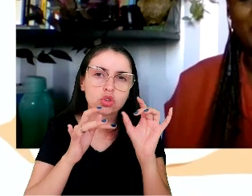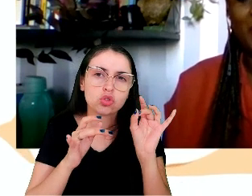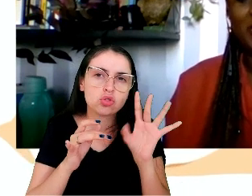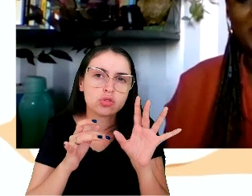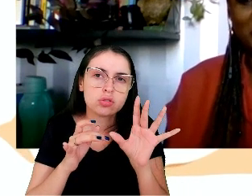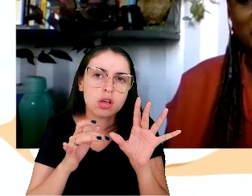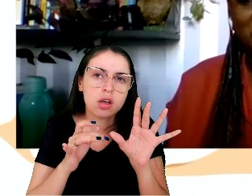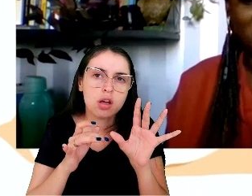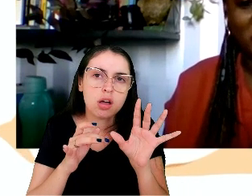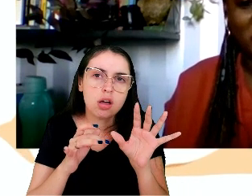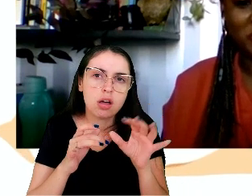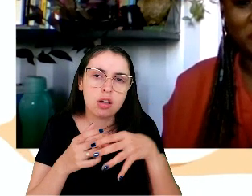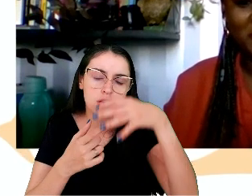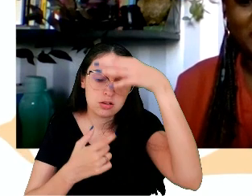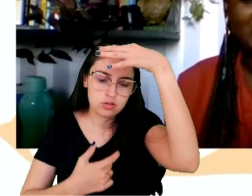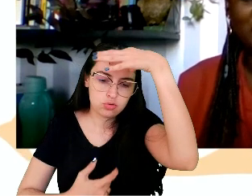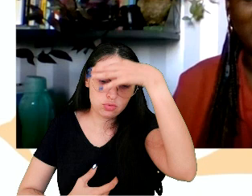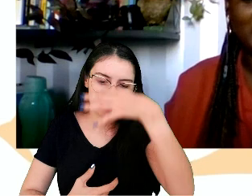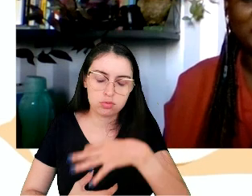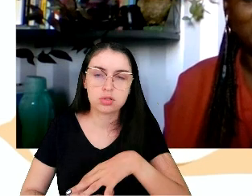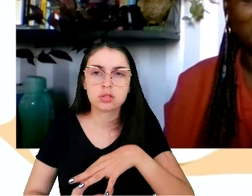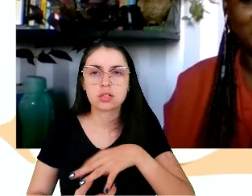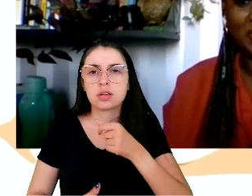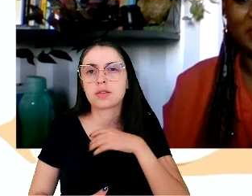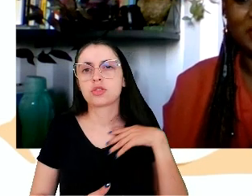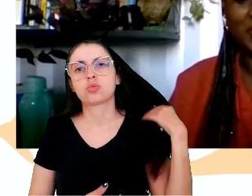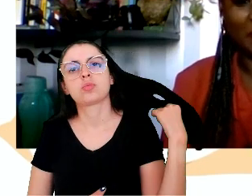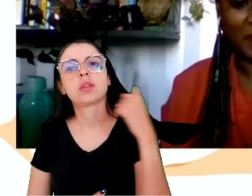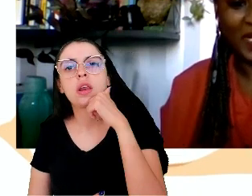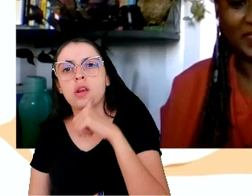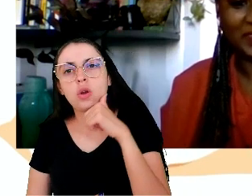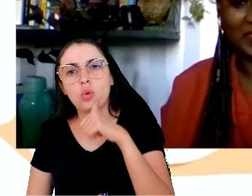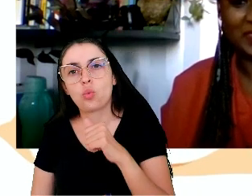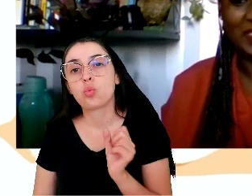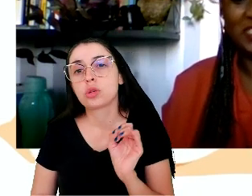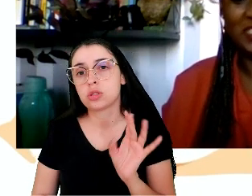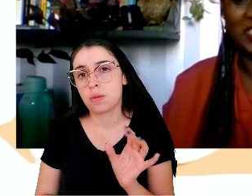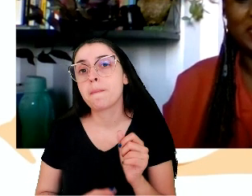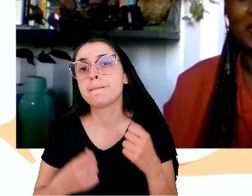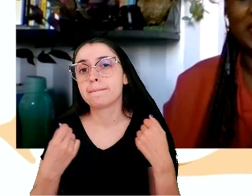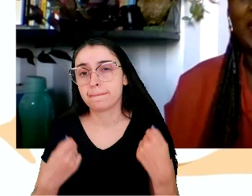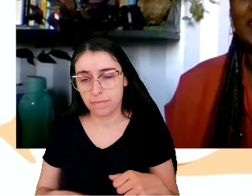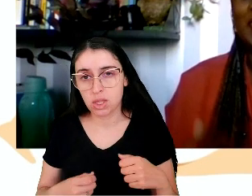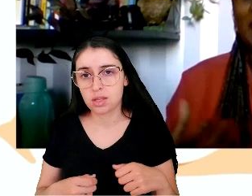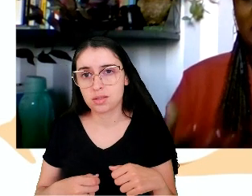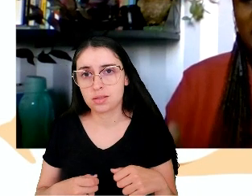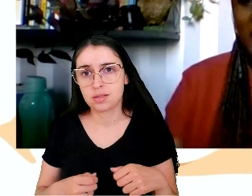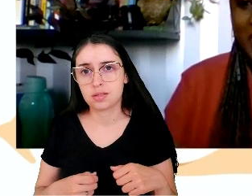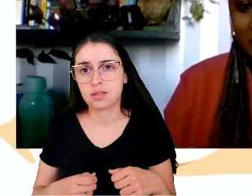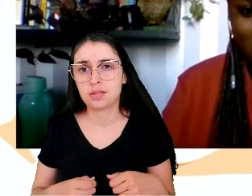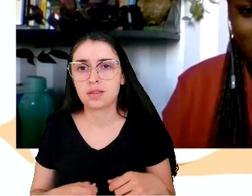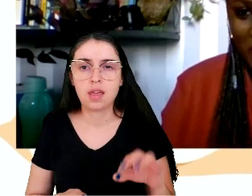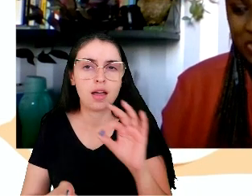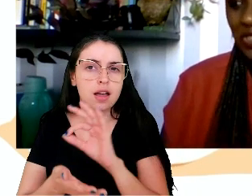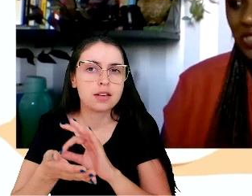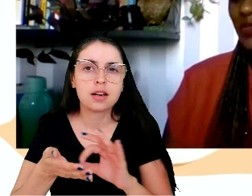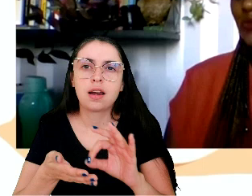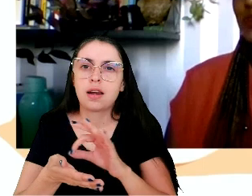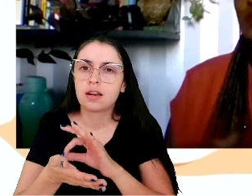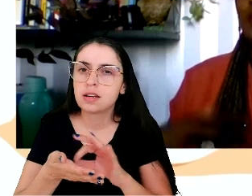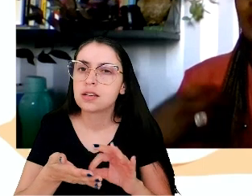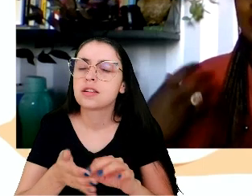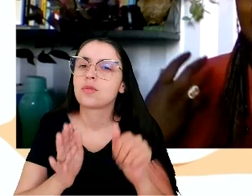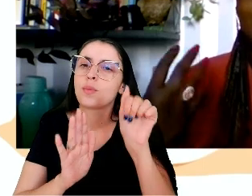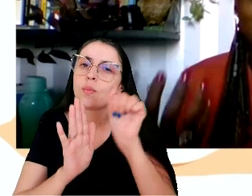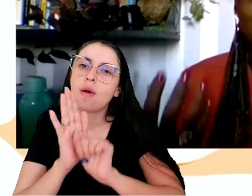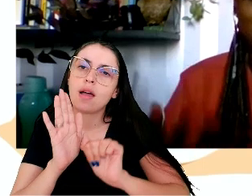nosso gênero biológico, que faz com que nós sejamos capazes de escrever um